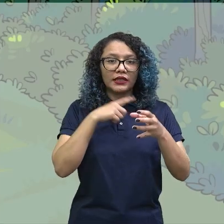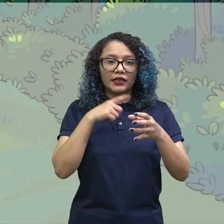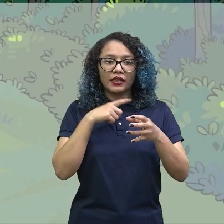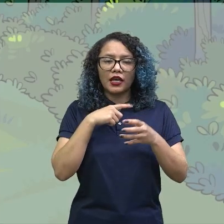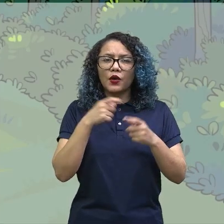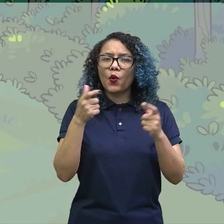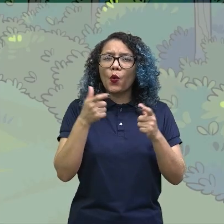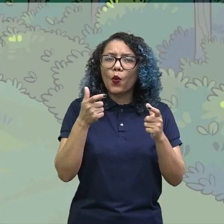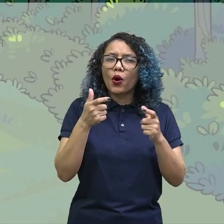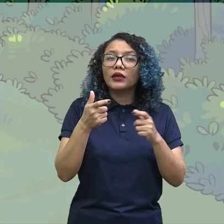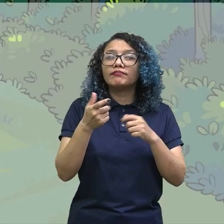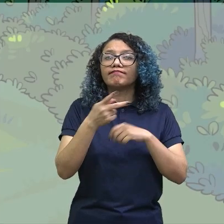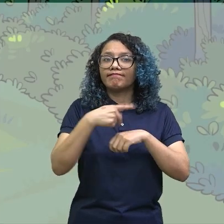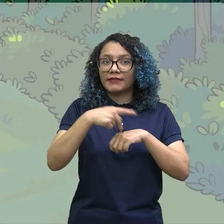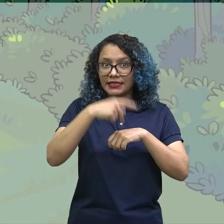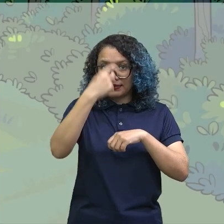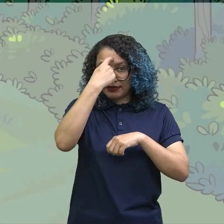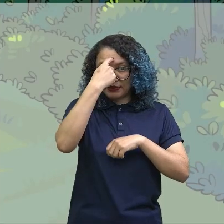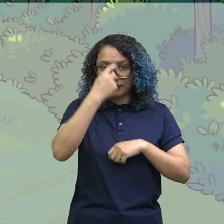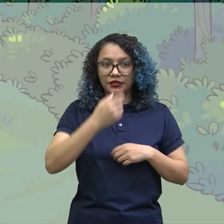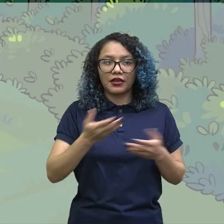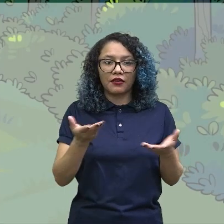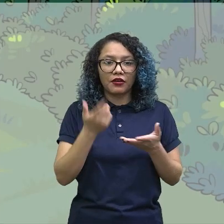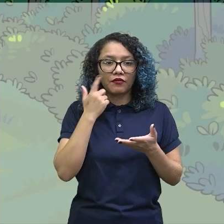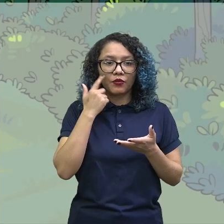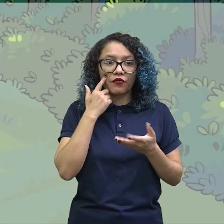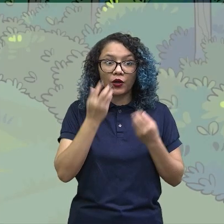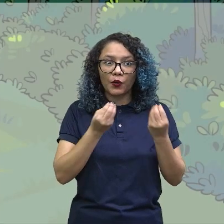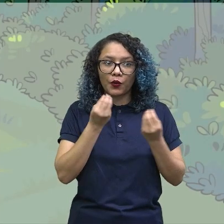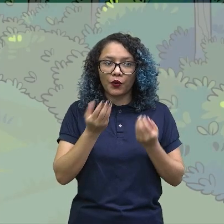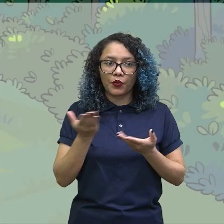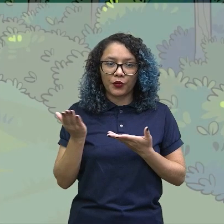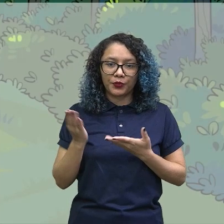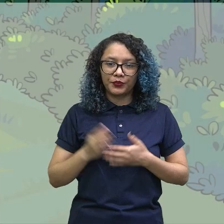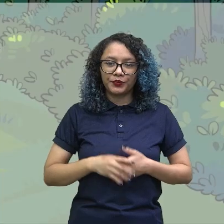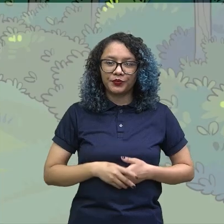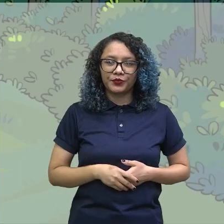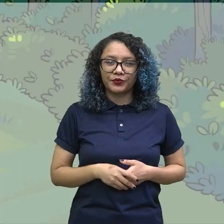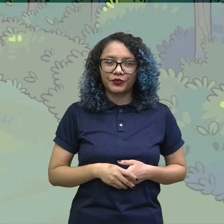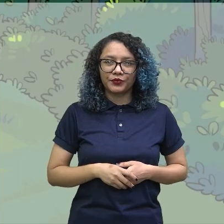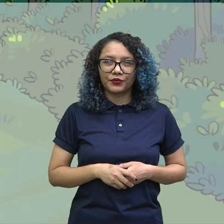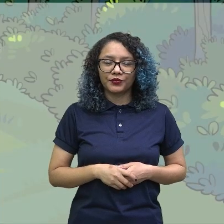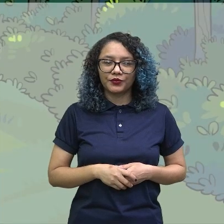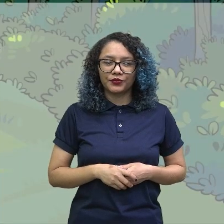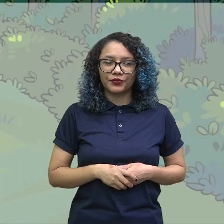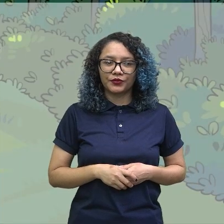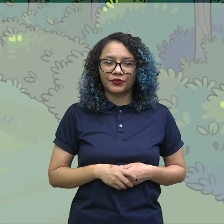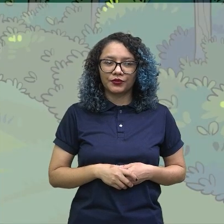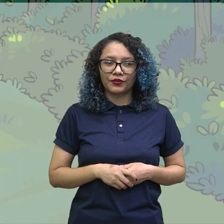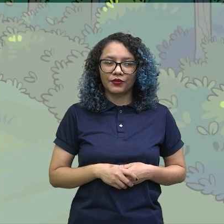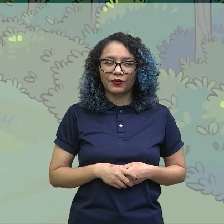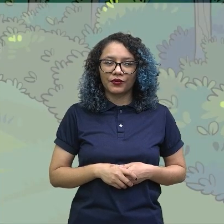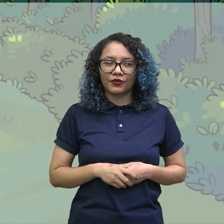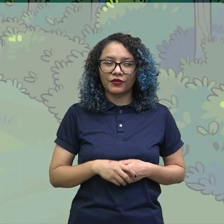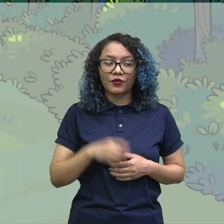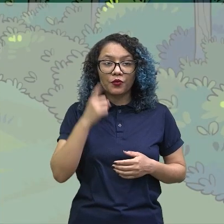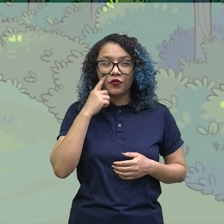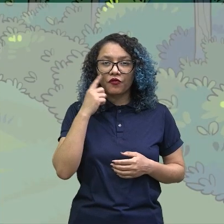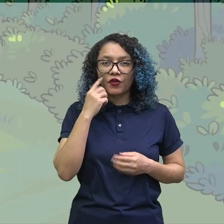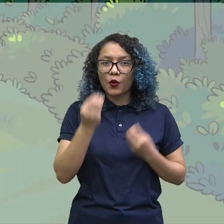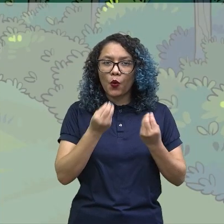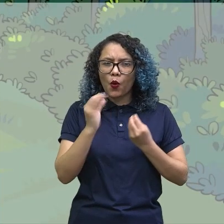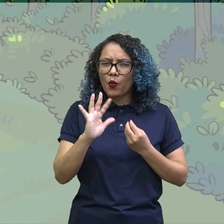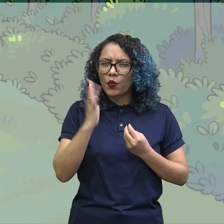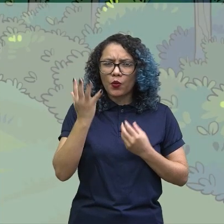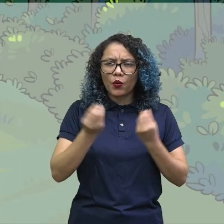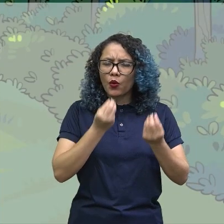Índia, certo? Muito bem, vamos então ver como que se dá essa estratificação, como é que ela